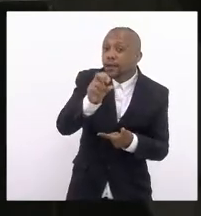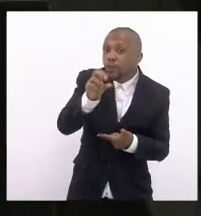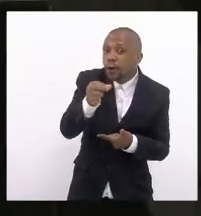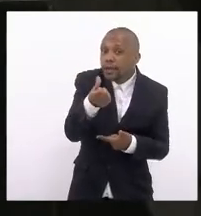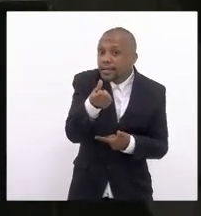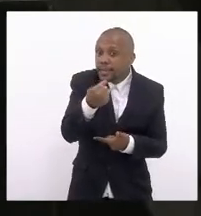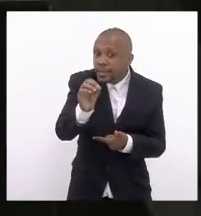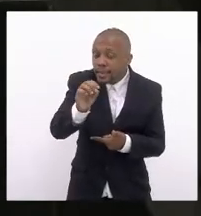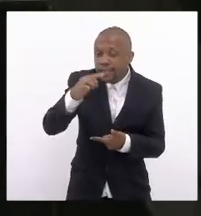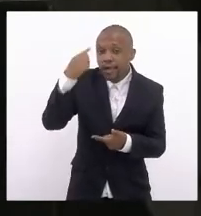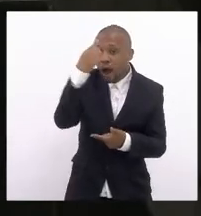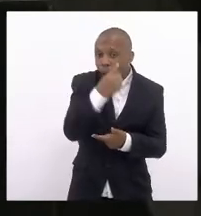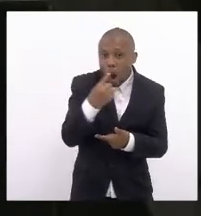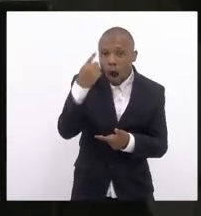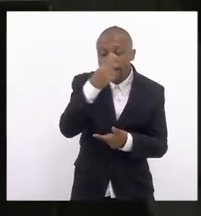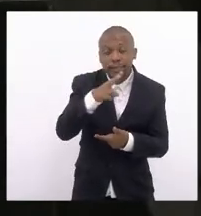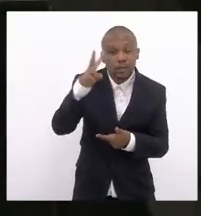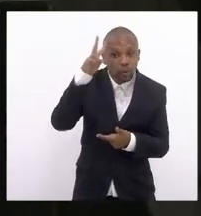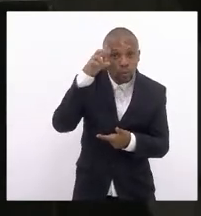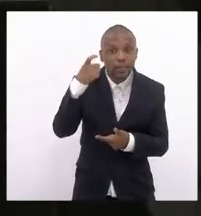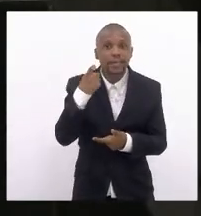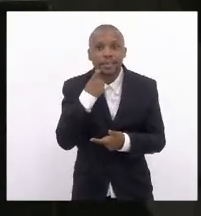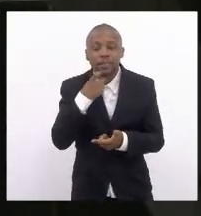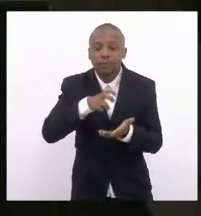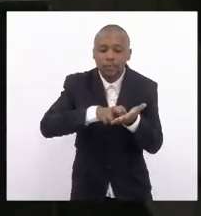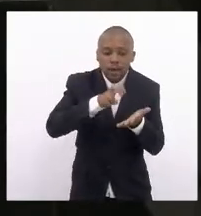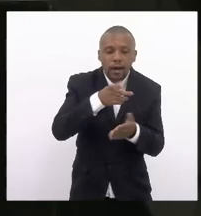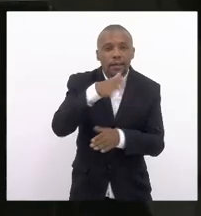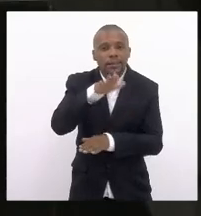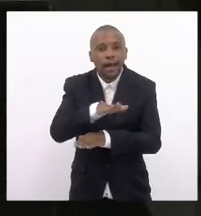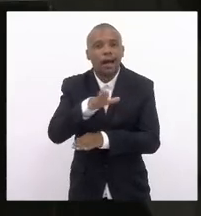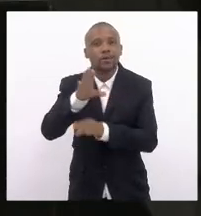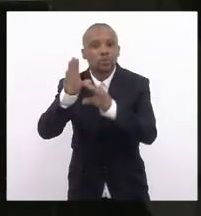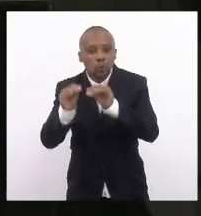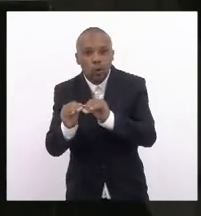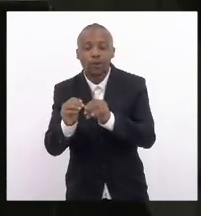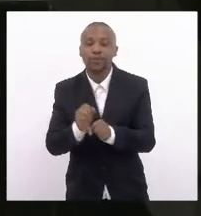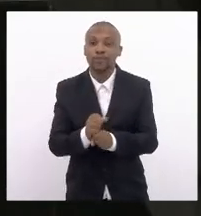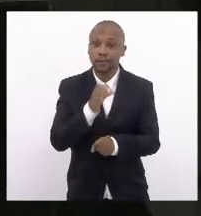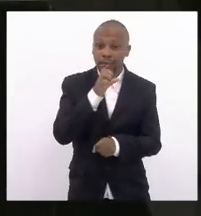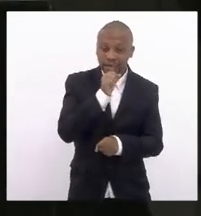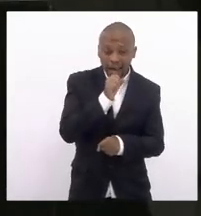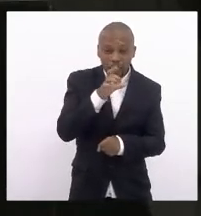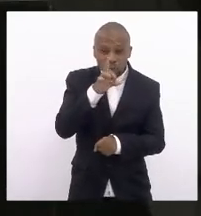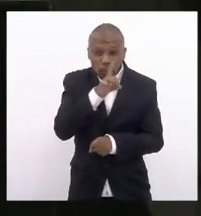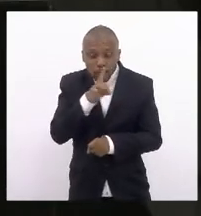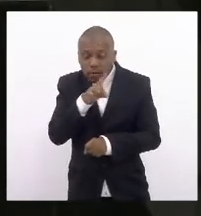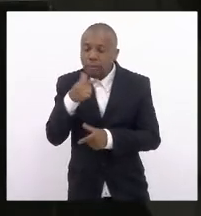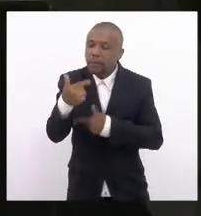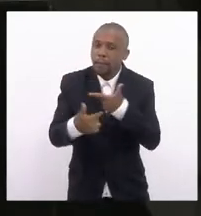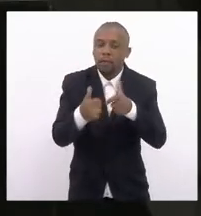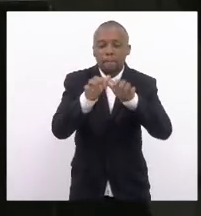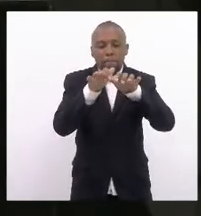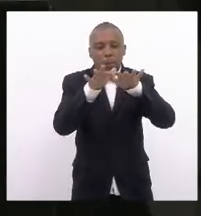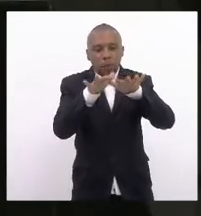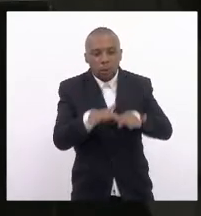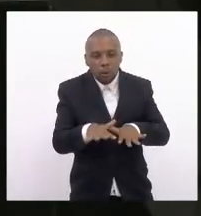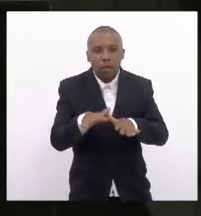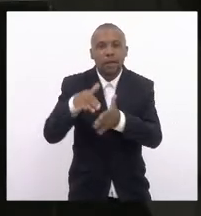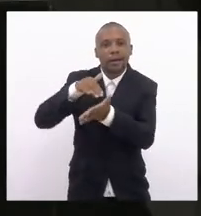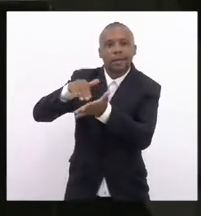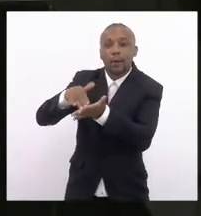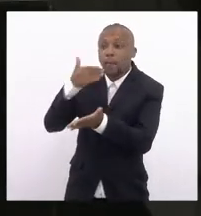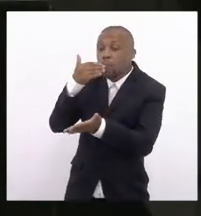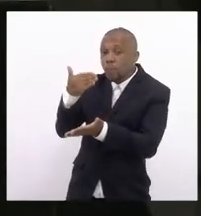diretor, trabalha de segunda a sexta, manhã, tarde e noite, trabalha final de semana preenchendo relatórios de planilhas que a SEDUC pede para preencher, e